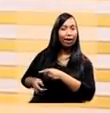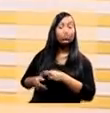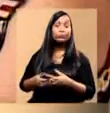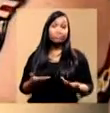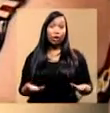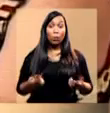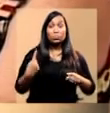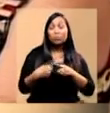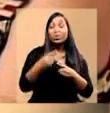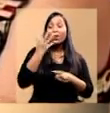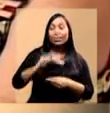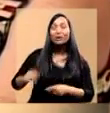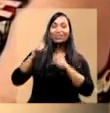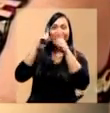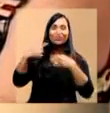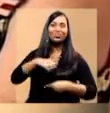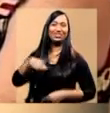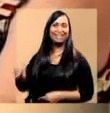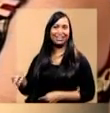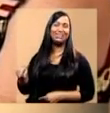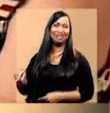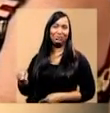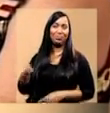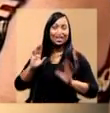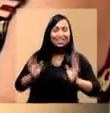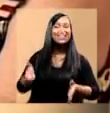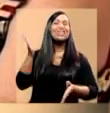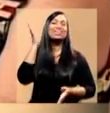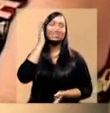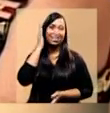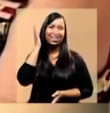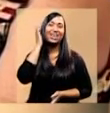A criança é a maior vítima. Elas já sabem